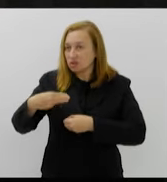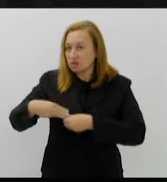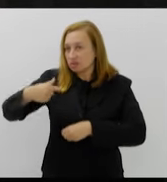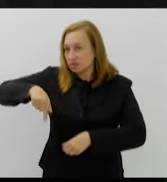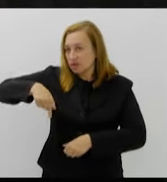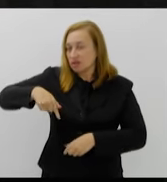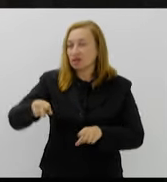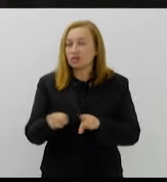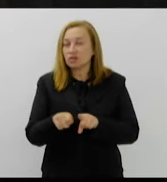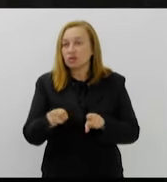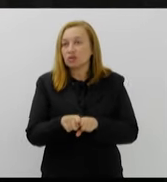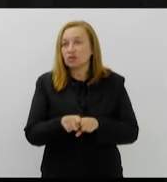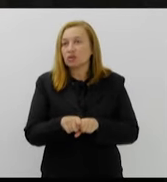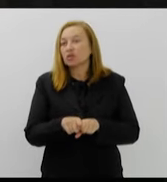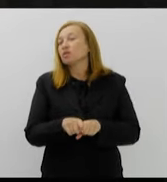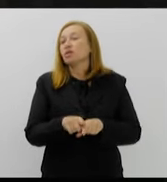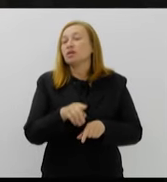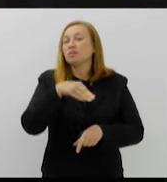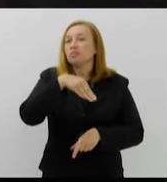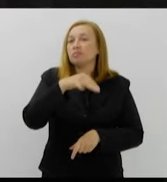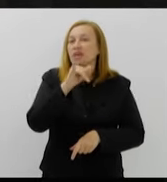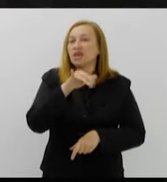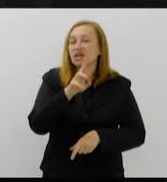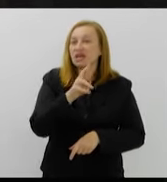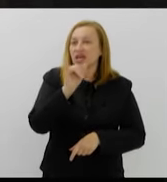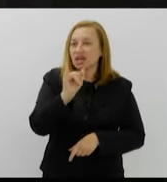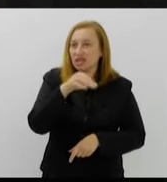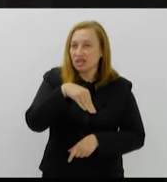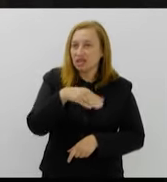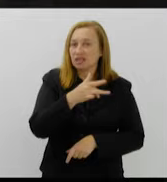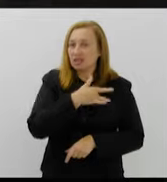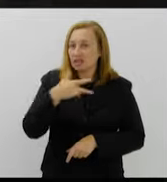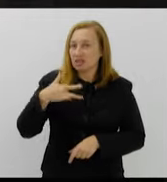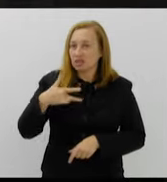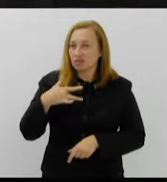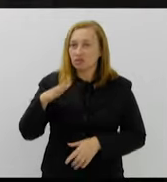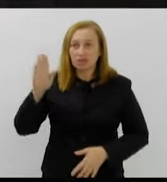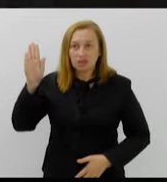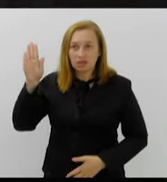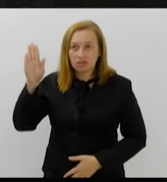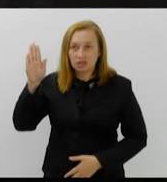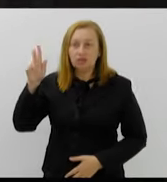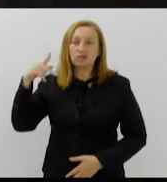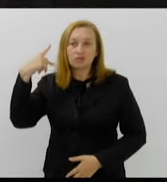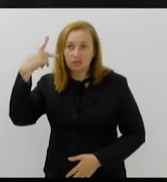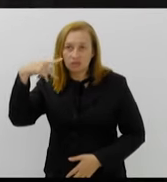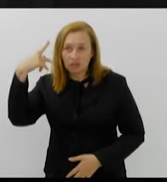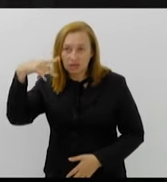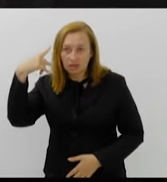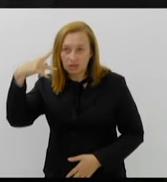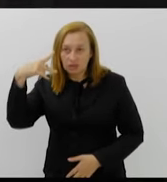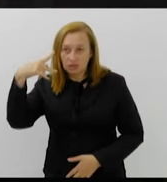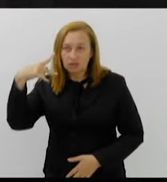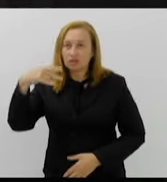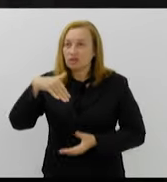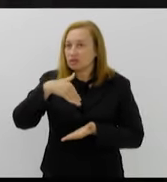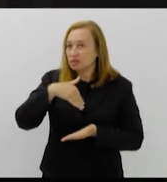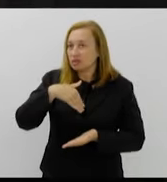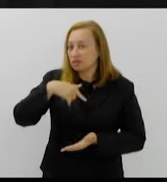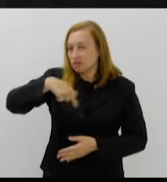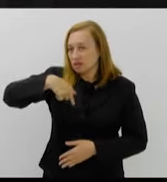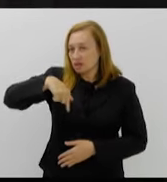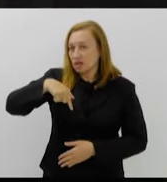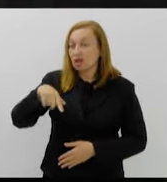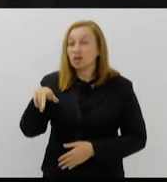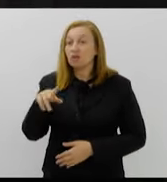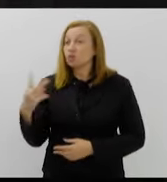quanto seu seu senhor mirim da Saúde candidato a vereador de Queimados ele